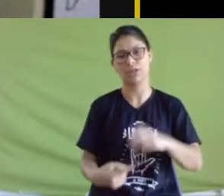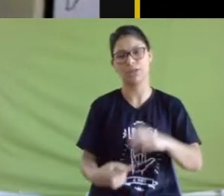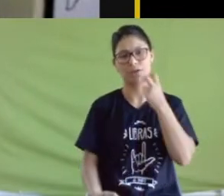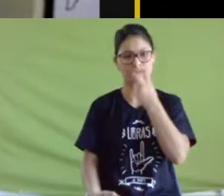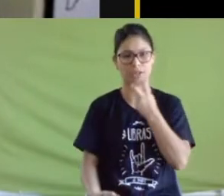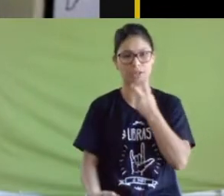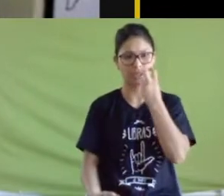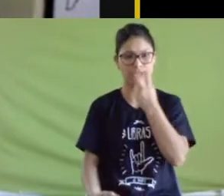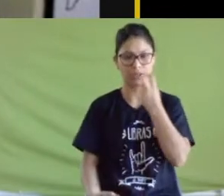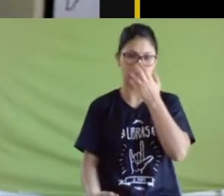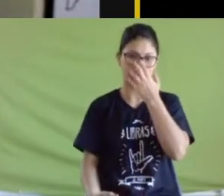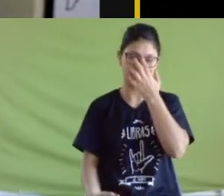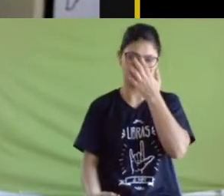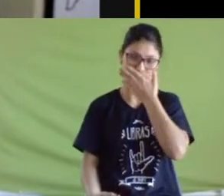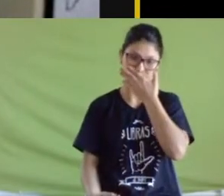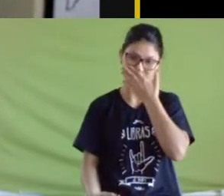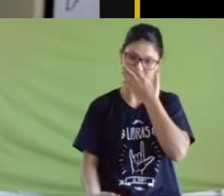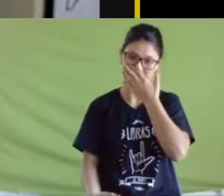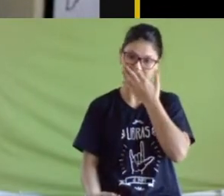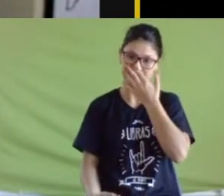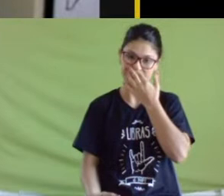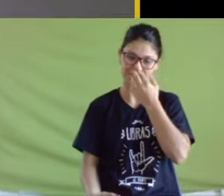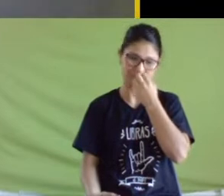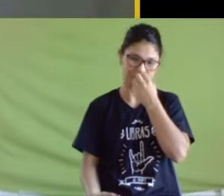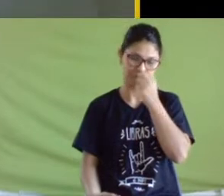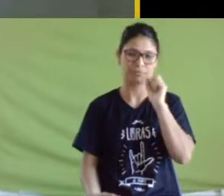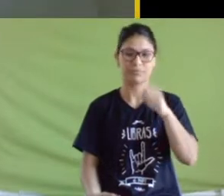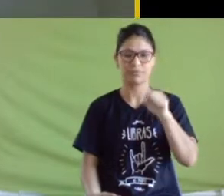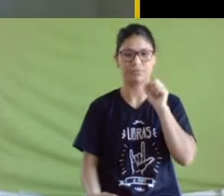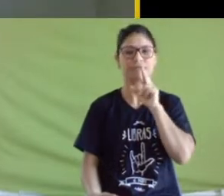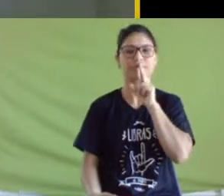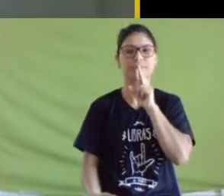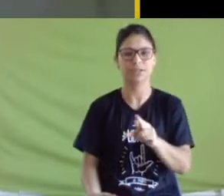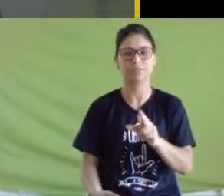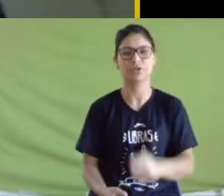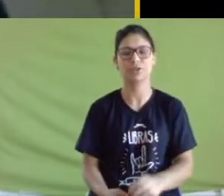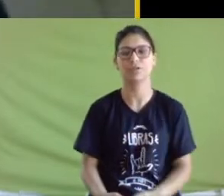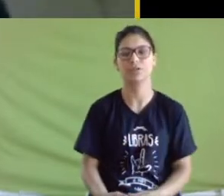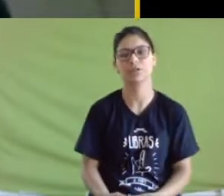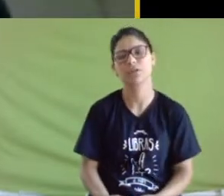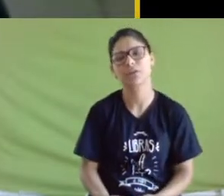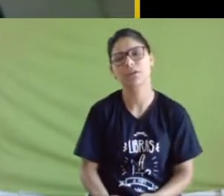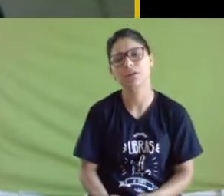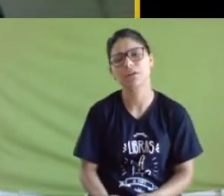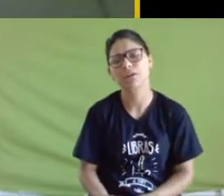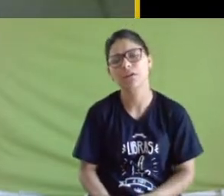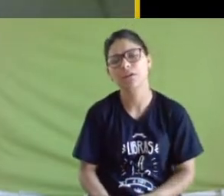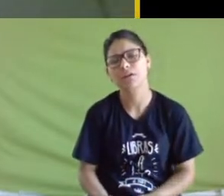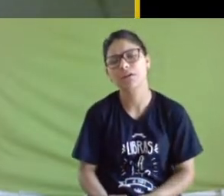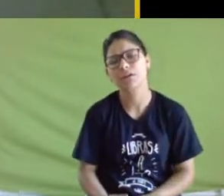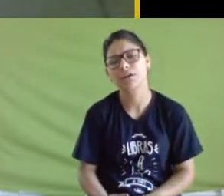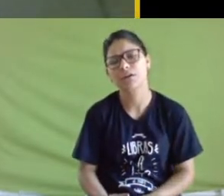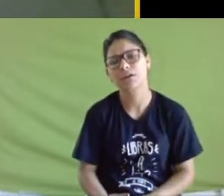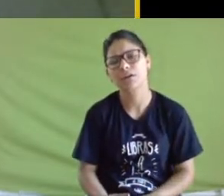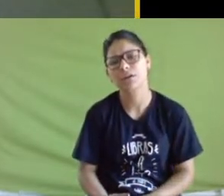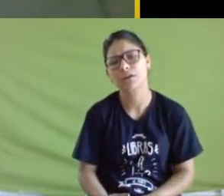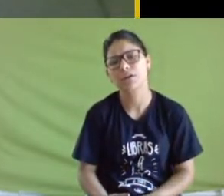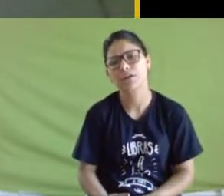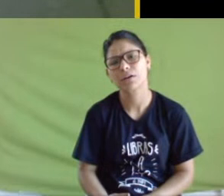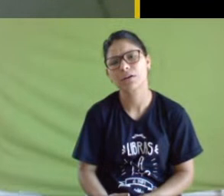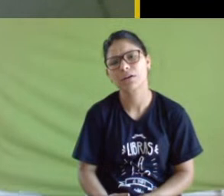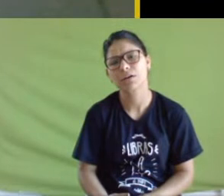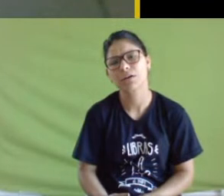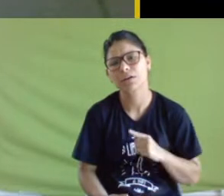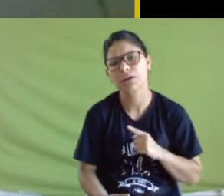oralidade. Sim, respondeu totalmente. Eu não sei, a computadorizadora, temos ainda um